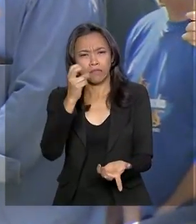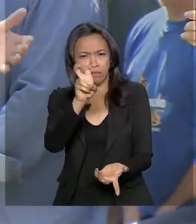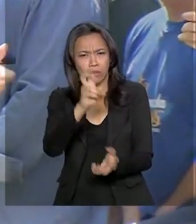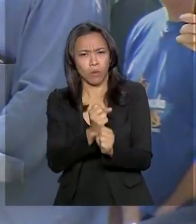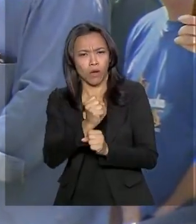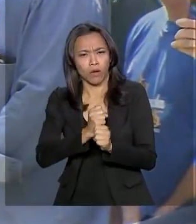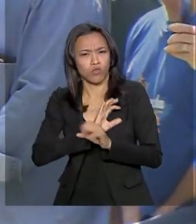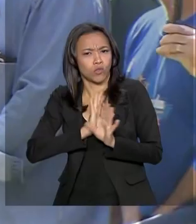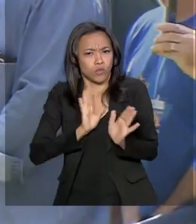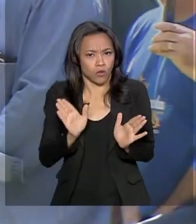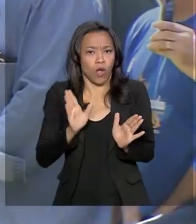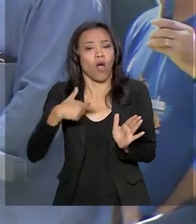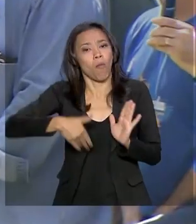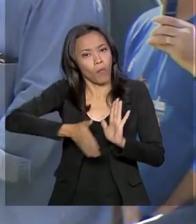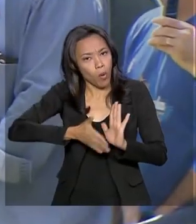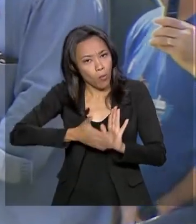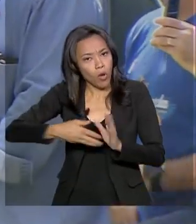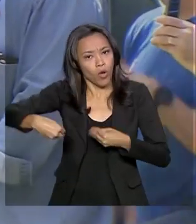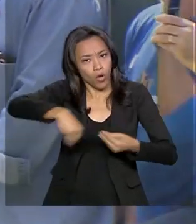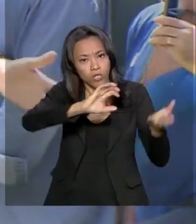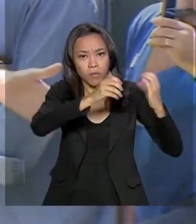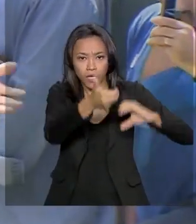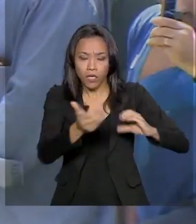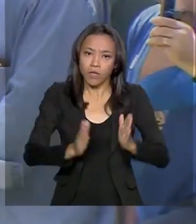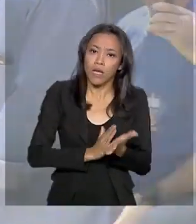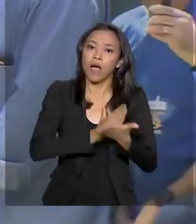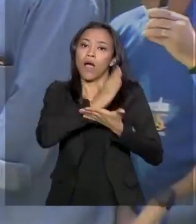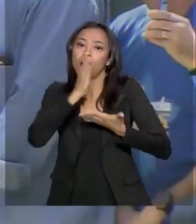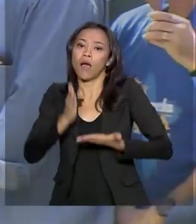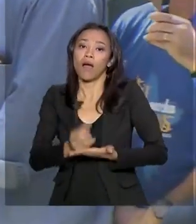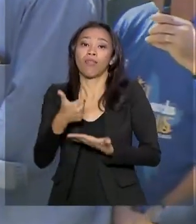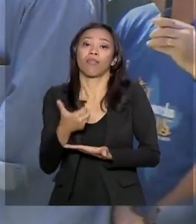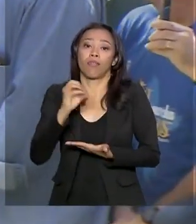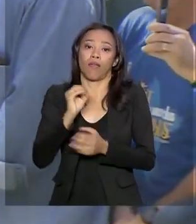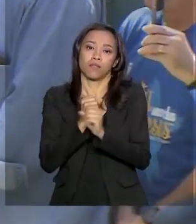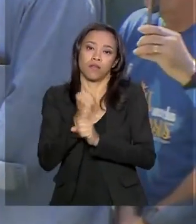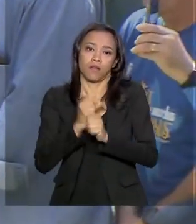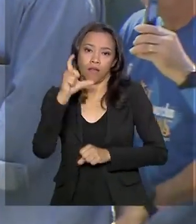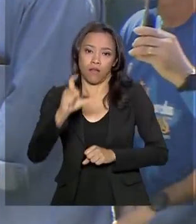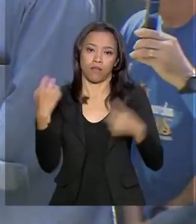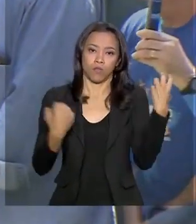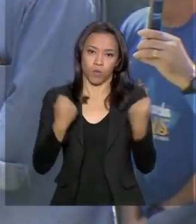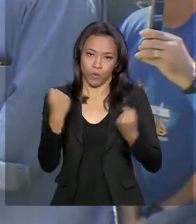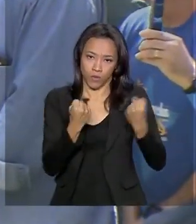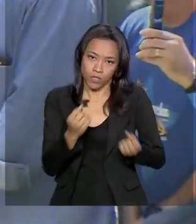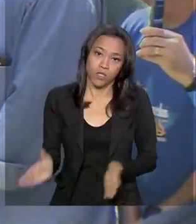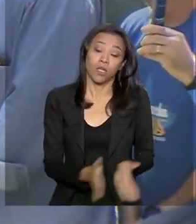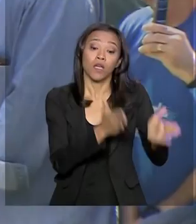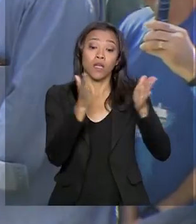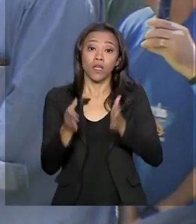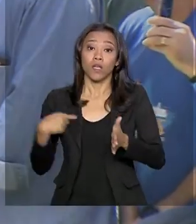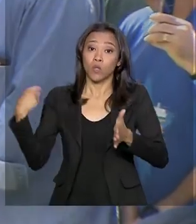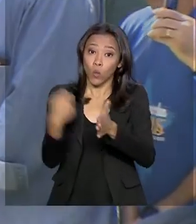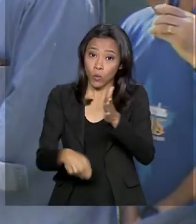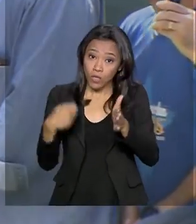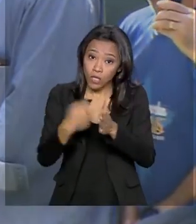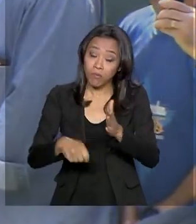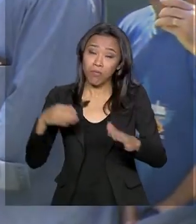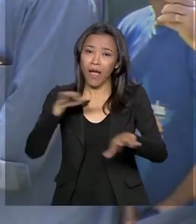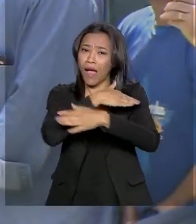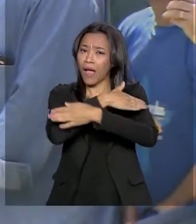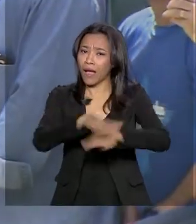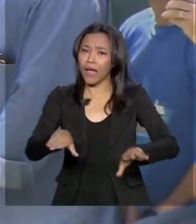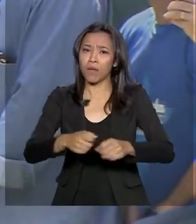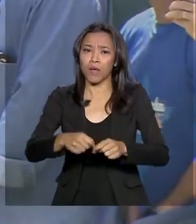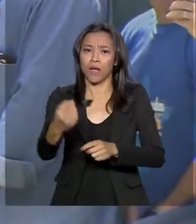Estamos propondo à Câmara passar para 10 anos. Estou numa luta para acabar com os pardais, radares